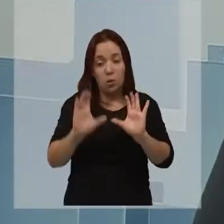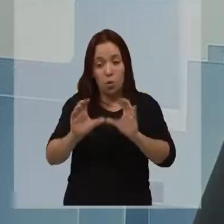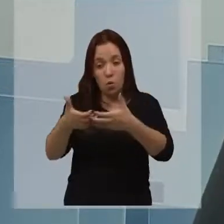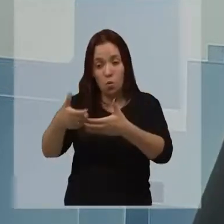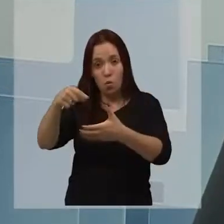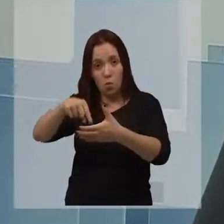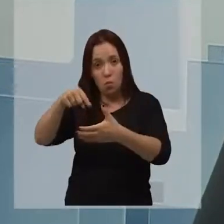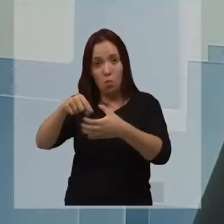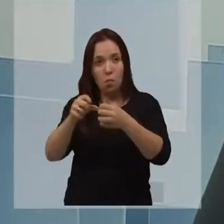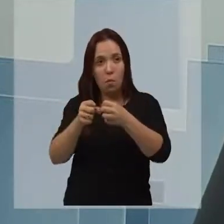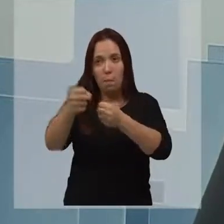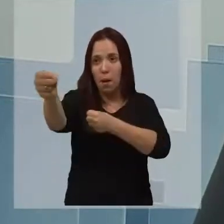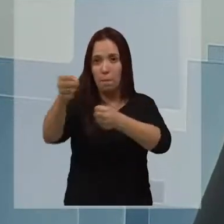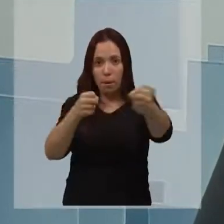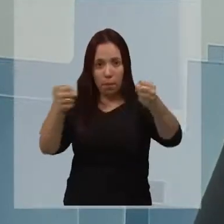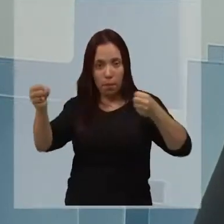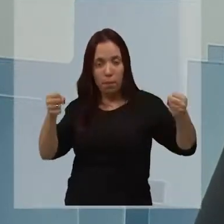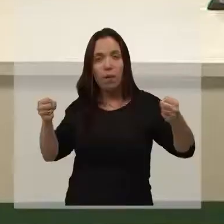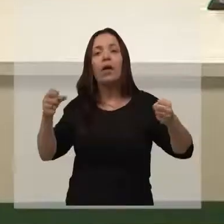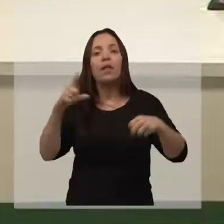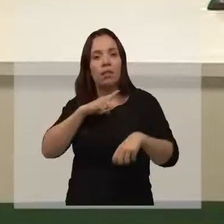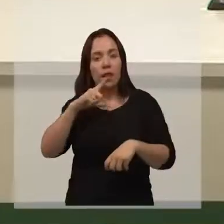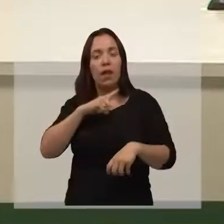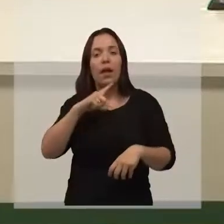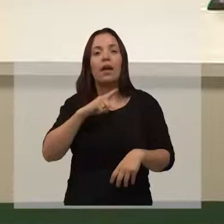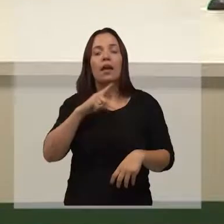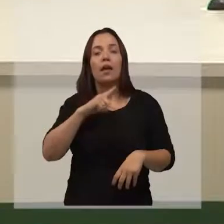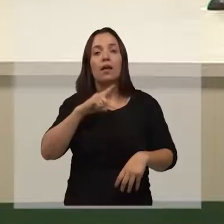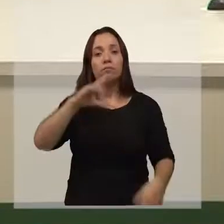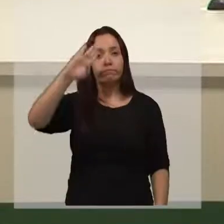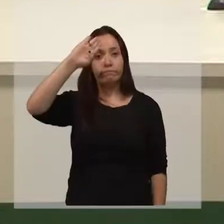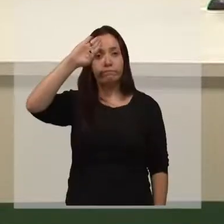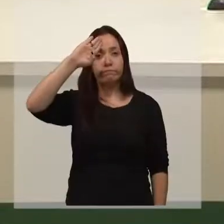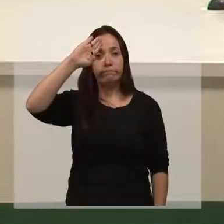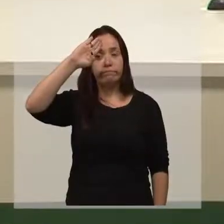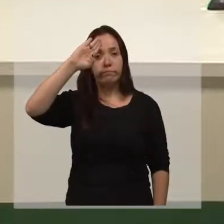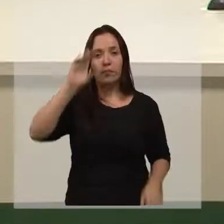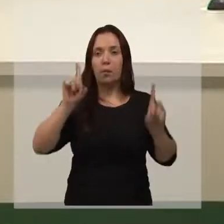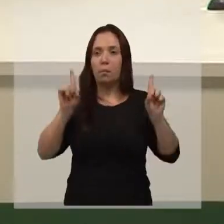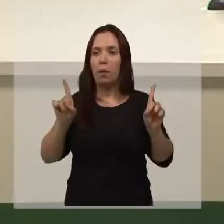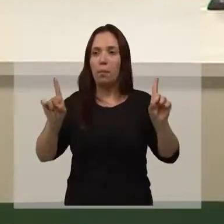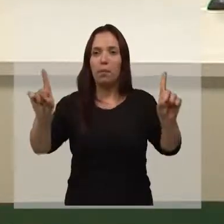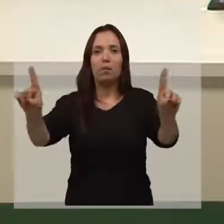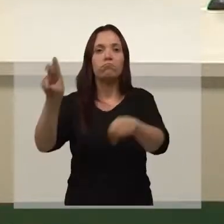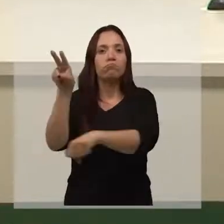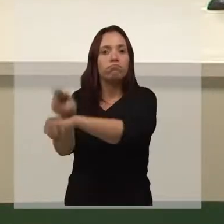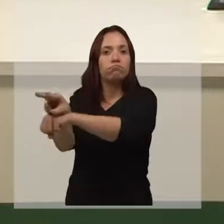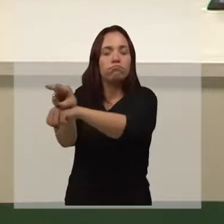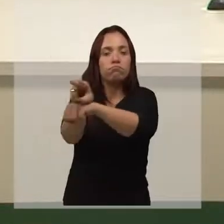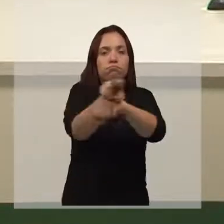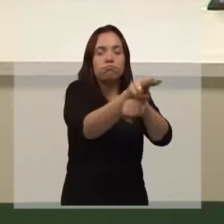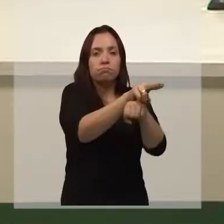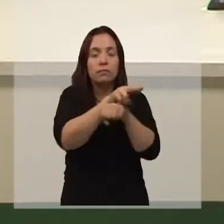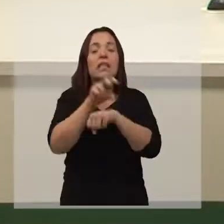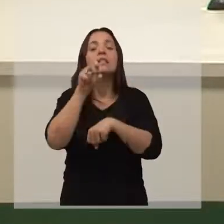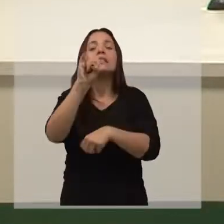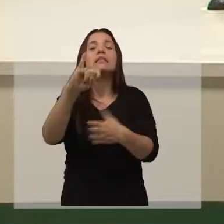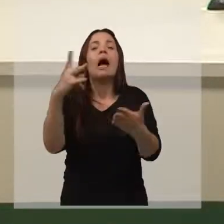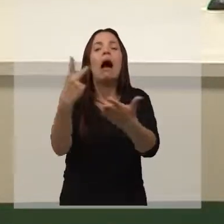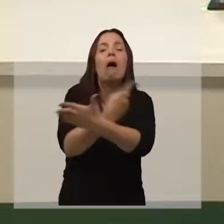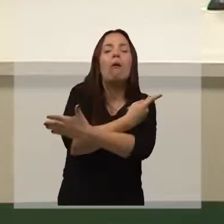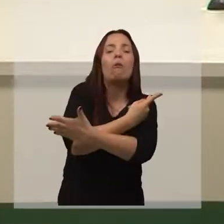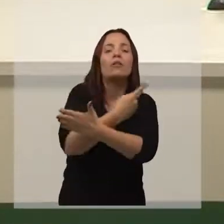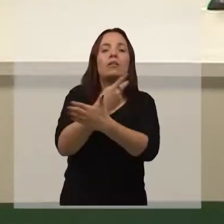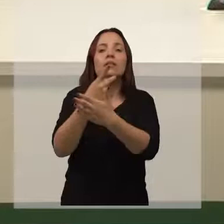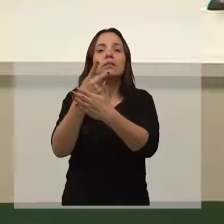Exército. Interessante, é um fato novo. É um fato novo. Se antecedendo a um possível ataque, para que